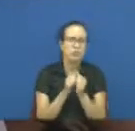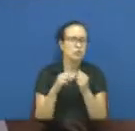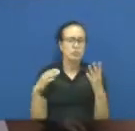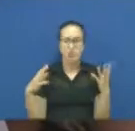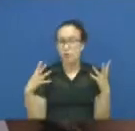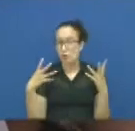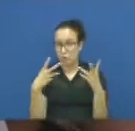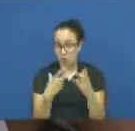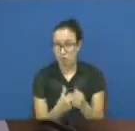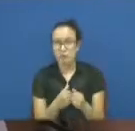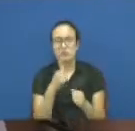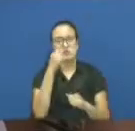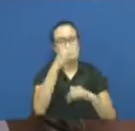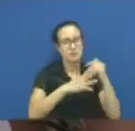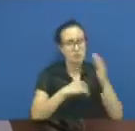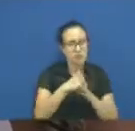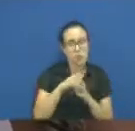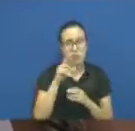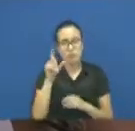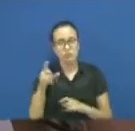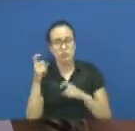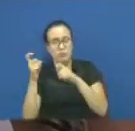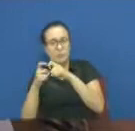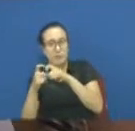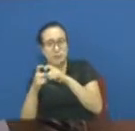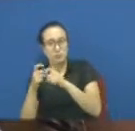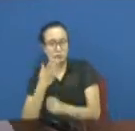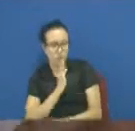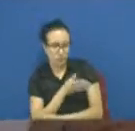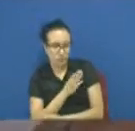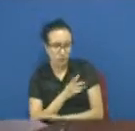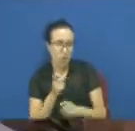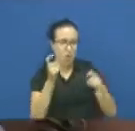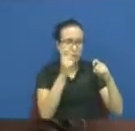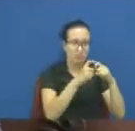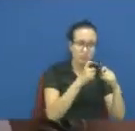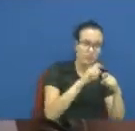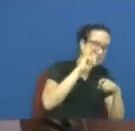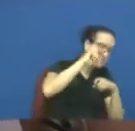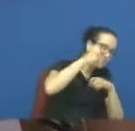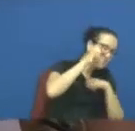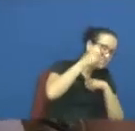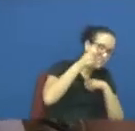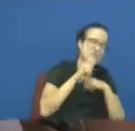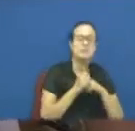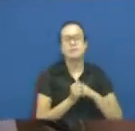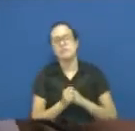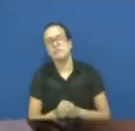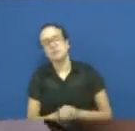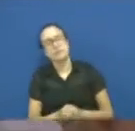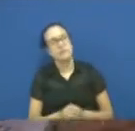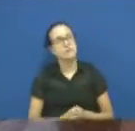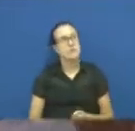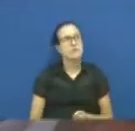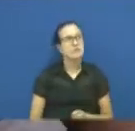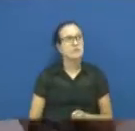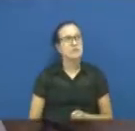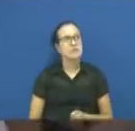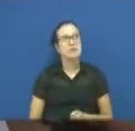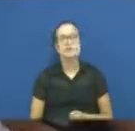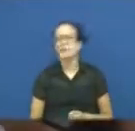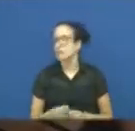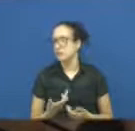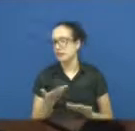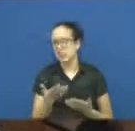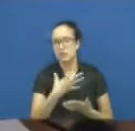praticava a cardiologia e o Lelo a odontologia. E deixou frutos importantes, como os